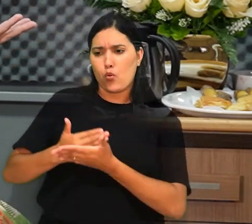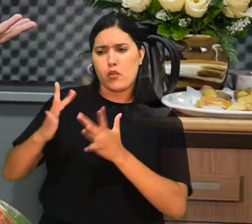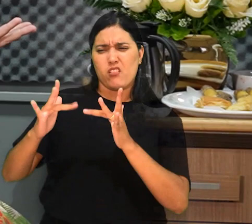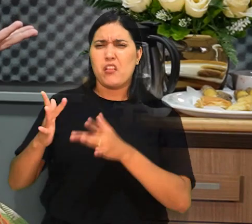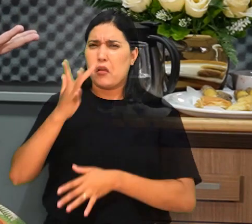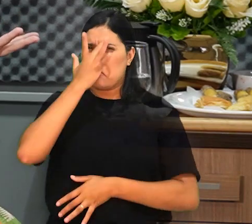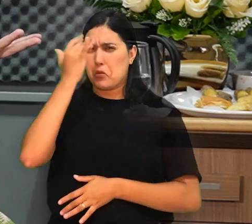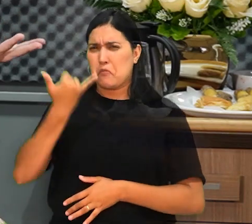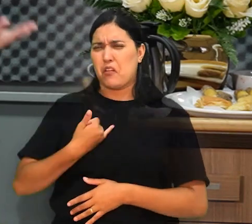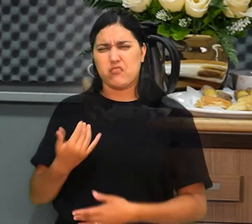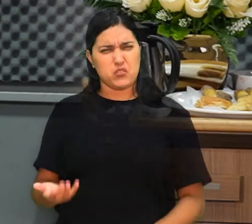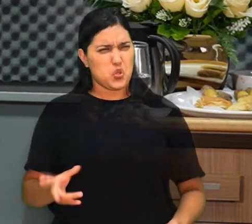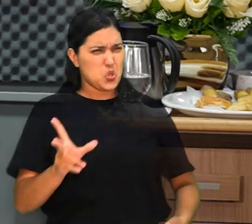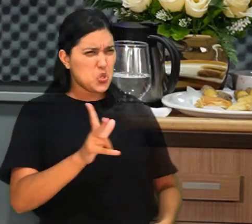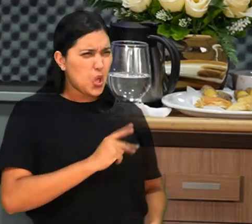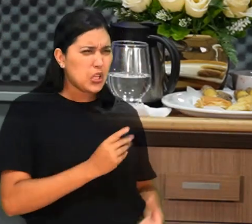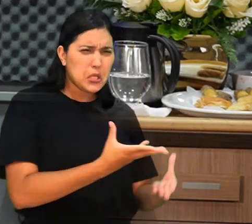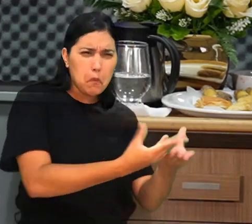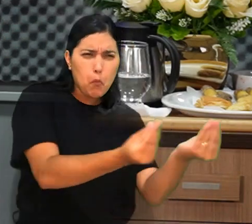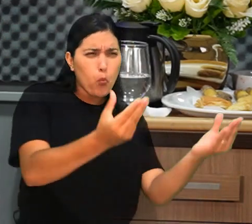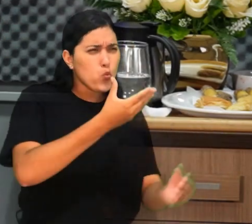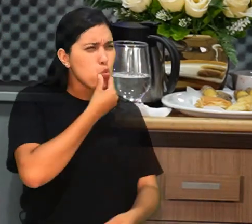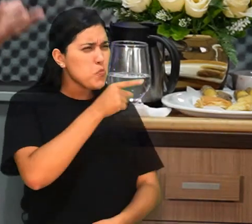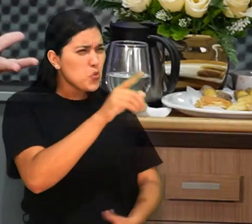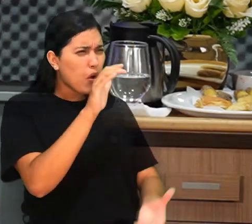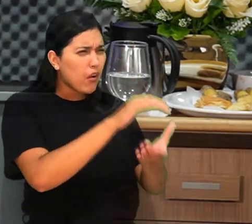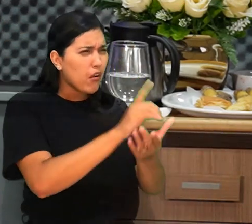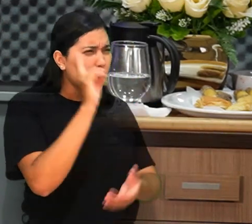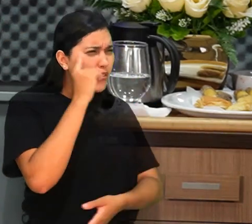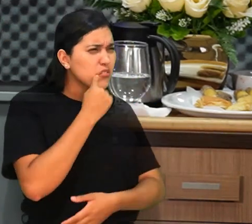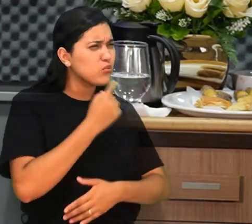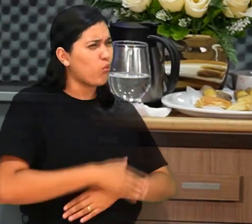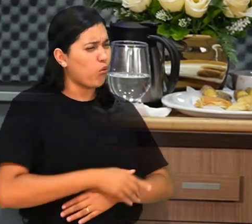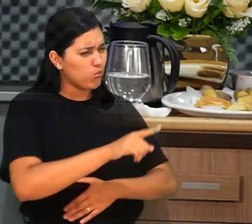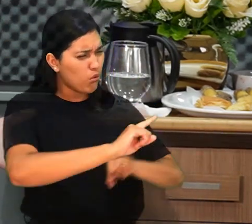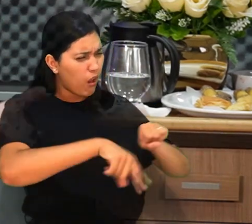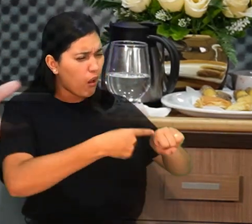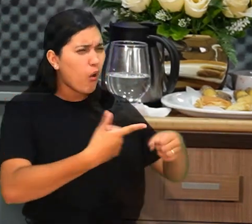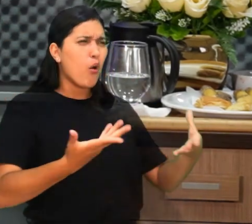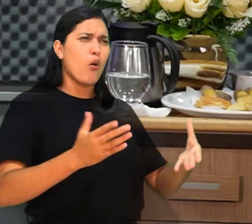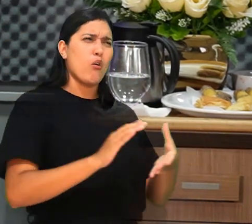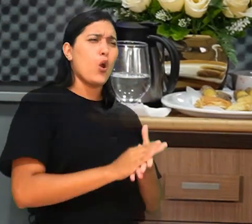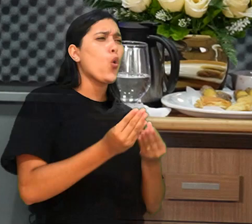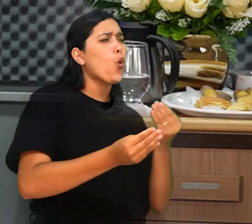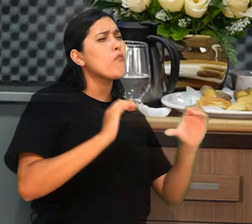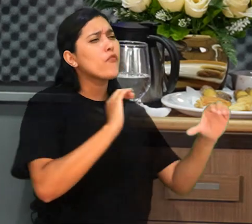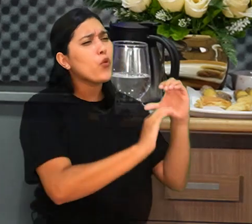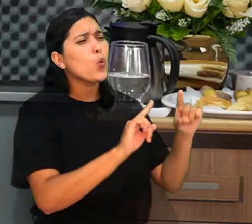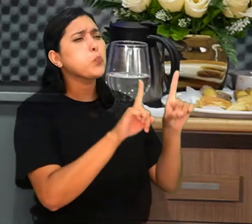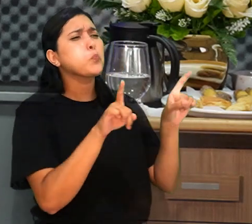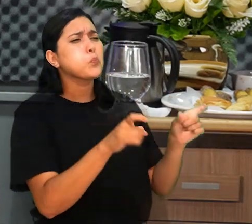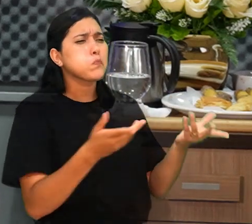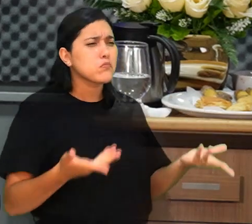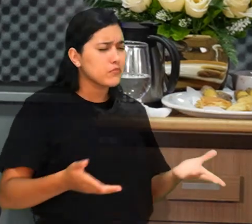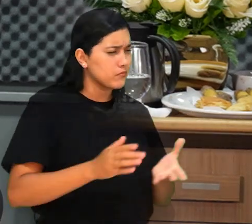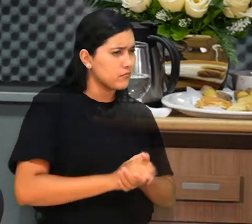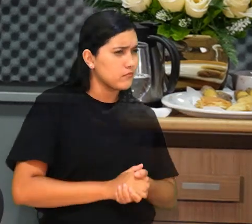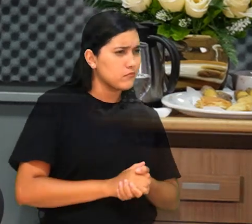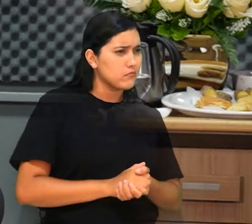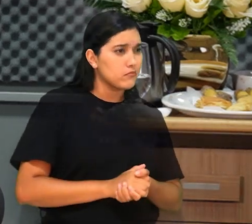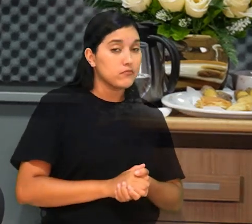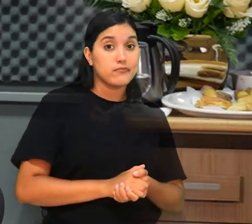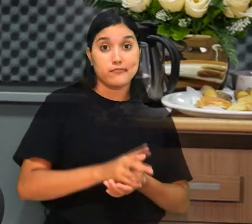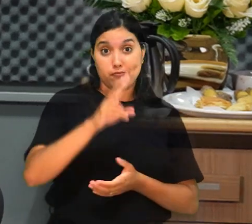meu relacionamento com ele foi isso. Então, assim, quando eu me envolvi com ele, falaram assim, nossa, tanto homem, tinha que ser um